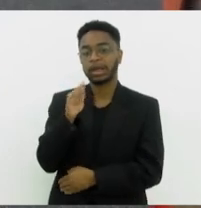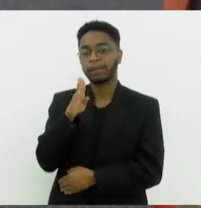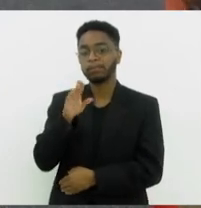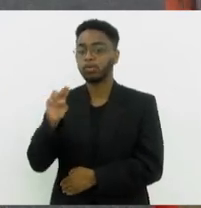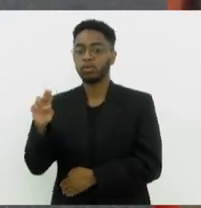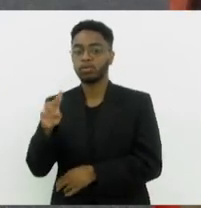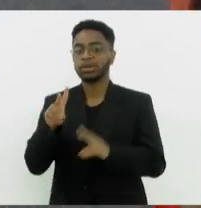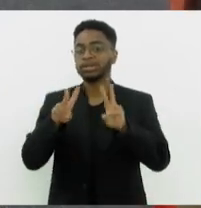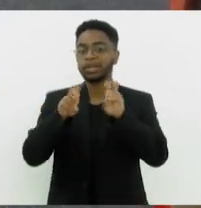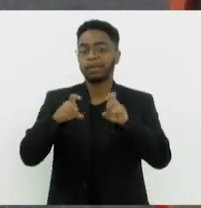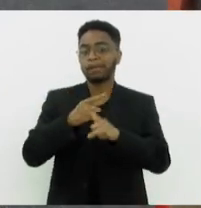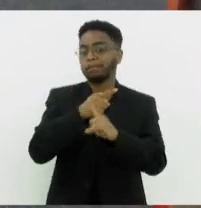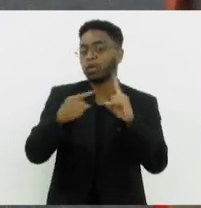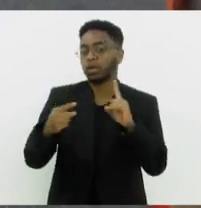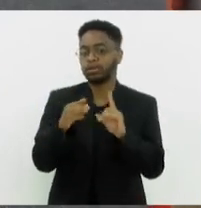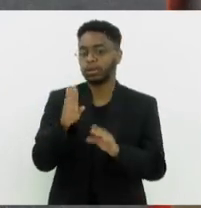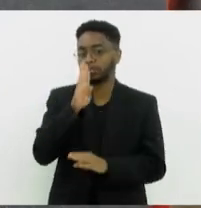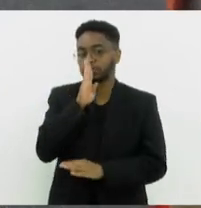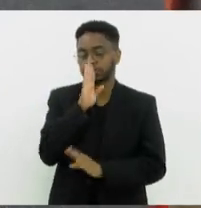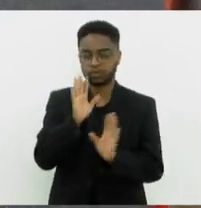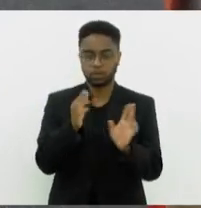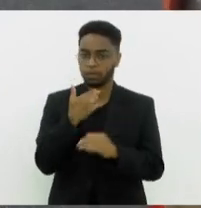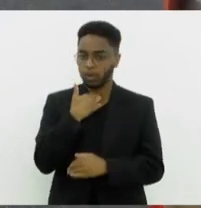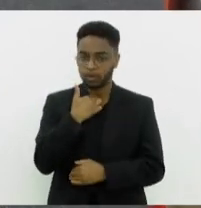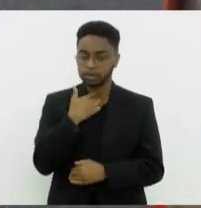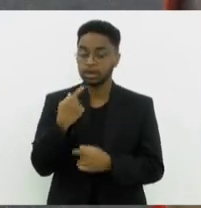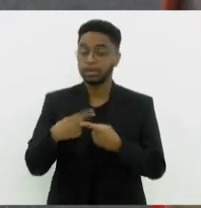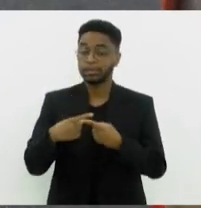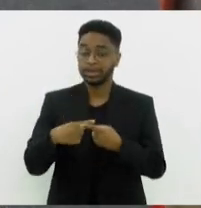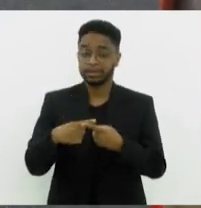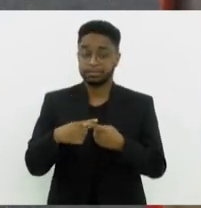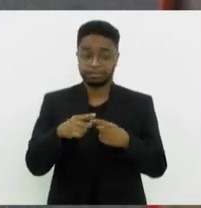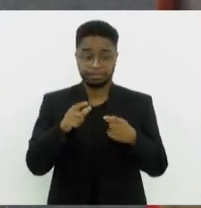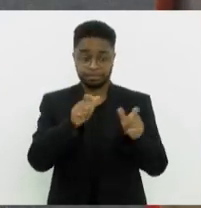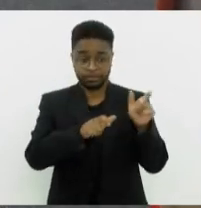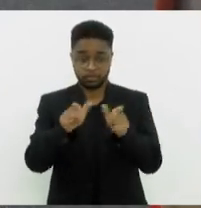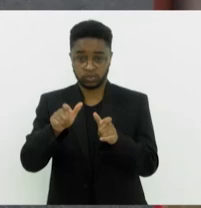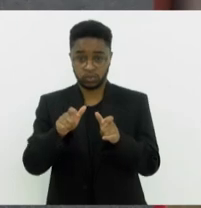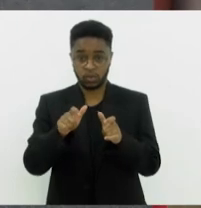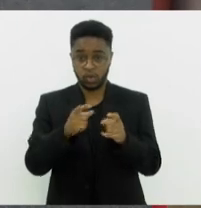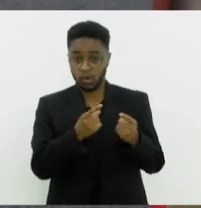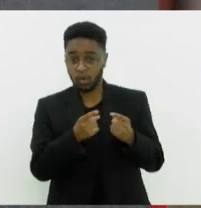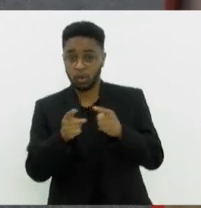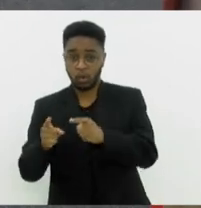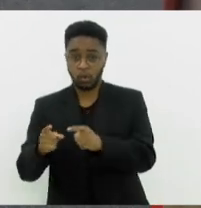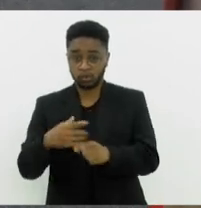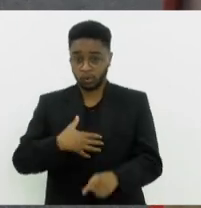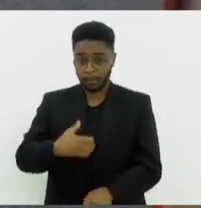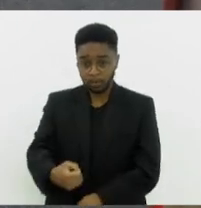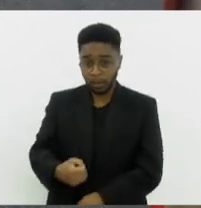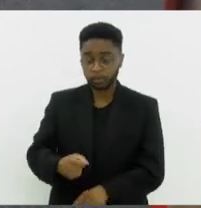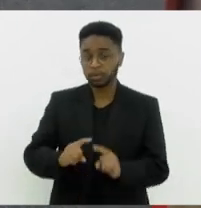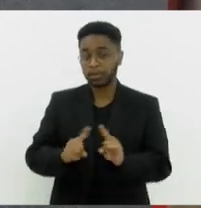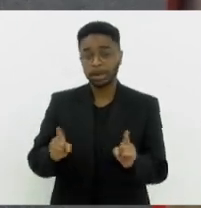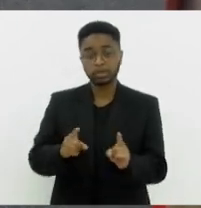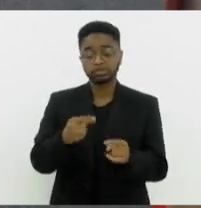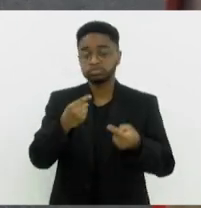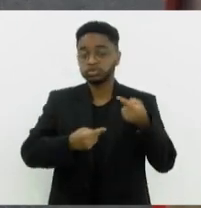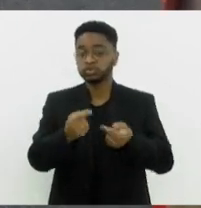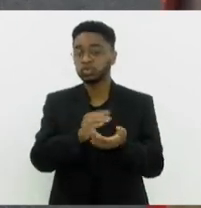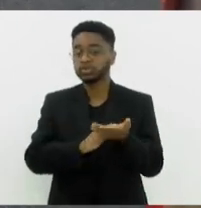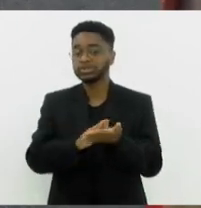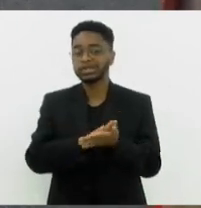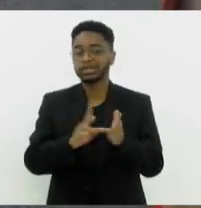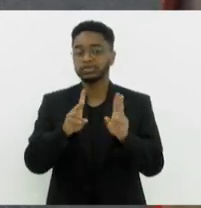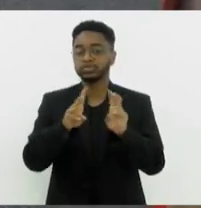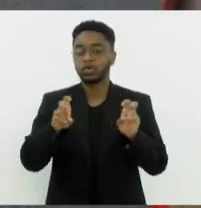sobre esses temas. Muita gente que faz guerra contra o aborto não discute, é contra discutir a educação